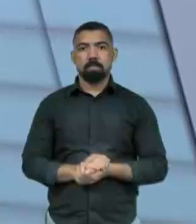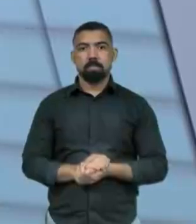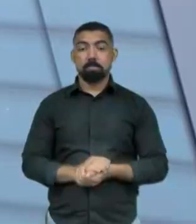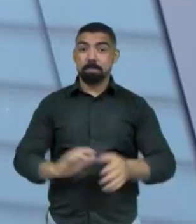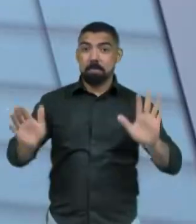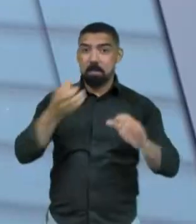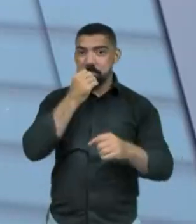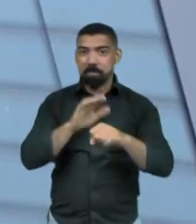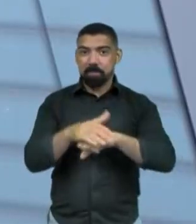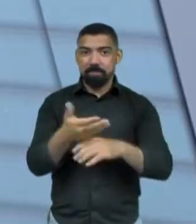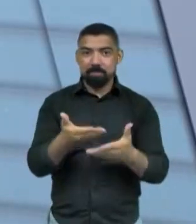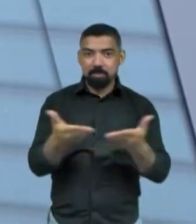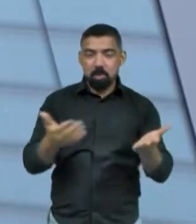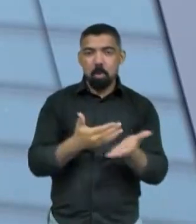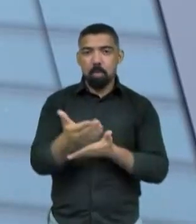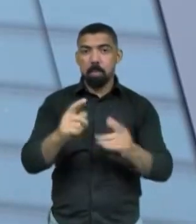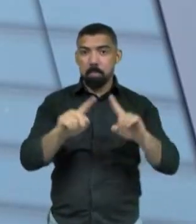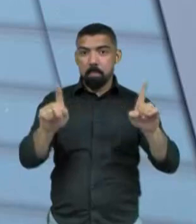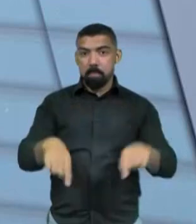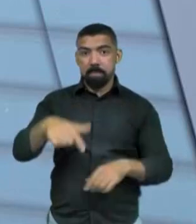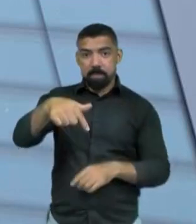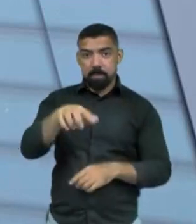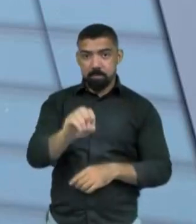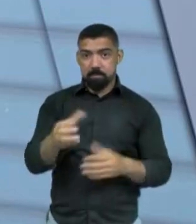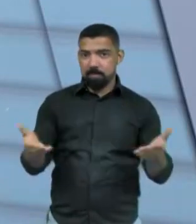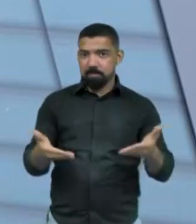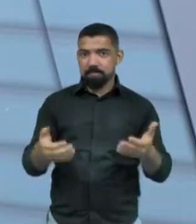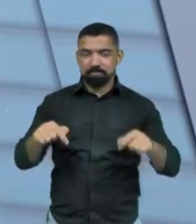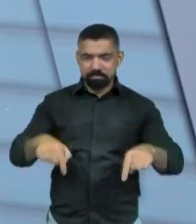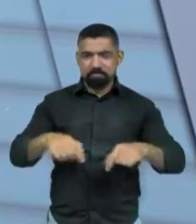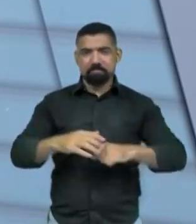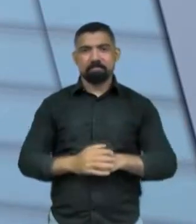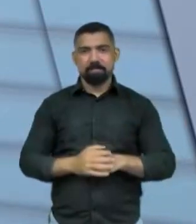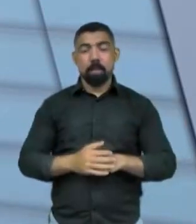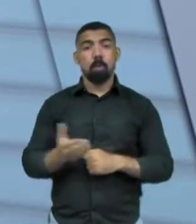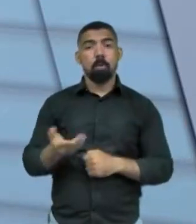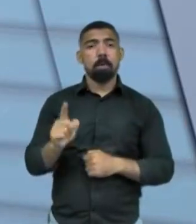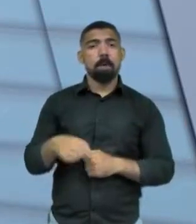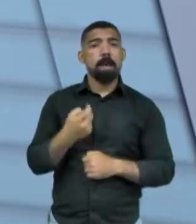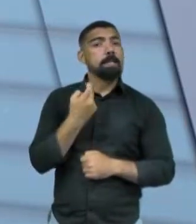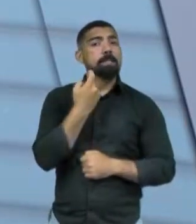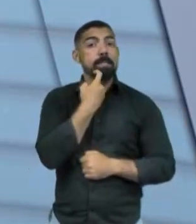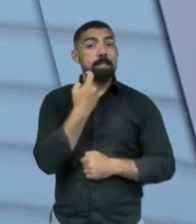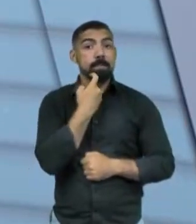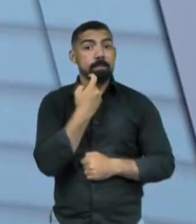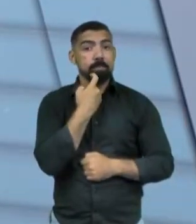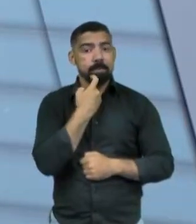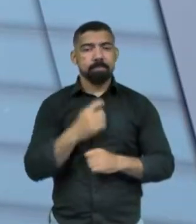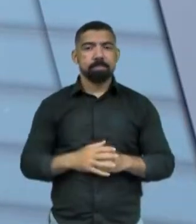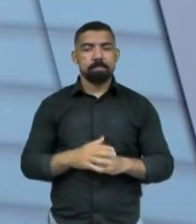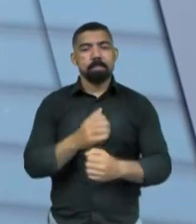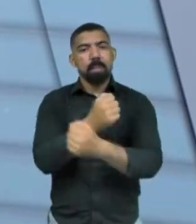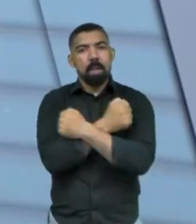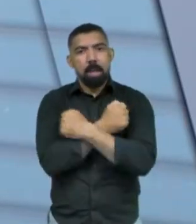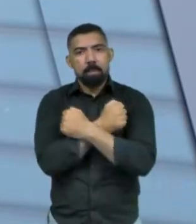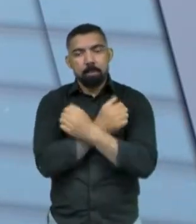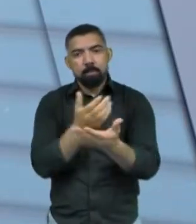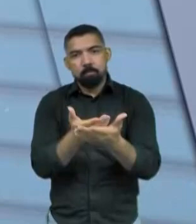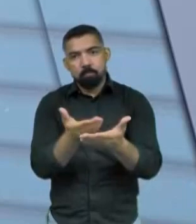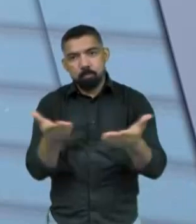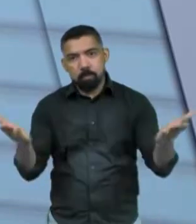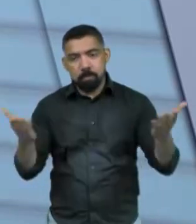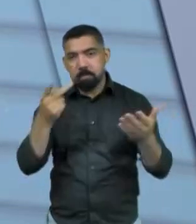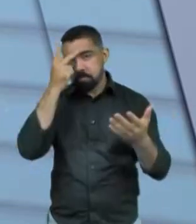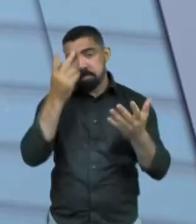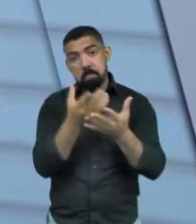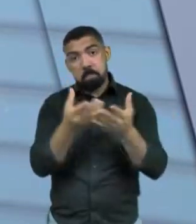Olá, boa noite. Está no ar o programa Questão de Ordem, nesta sexta-feira, abraçando aos nossos